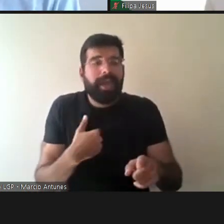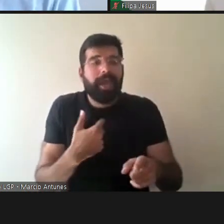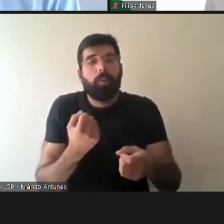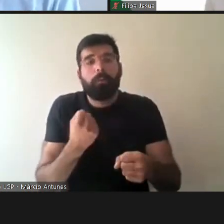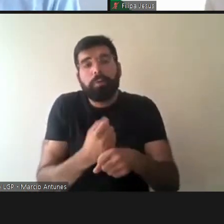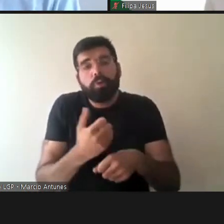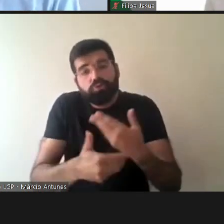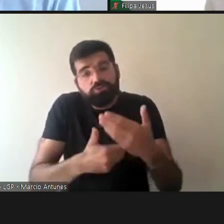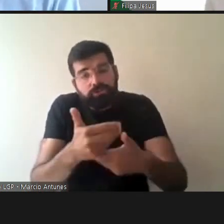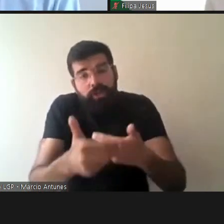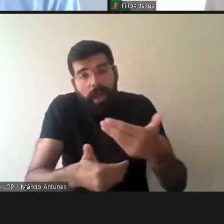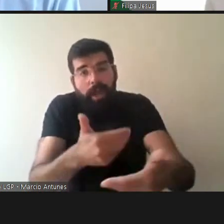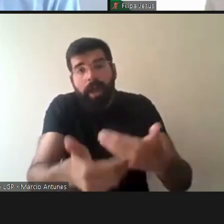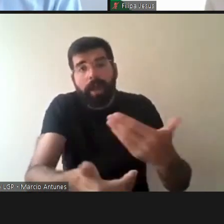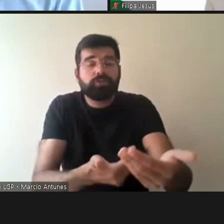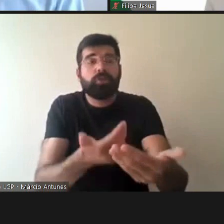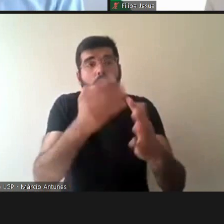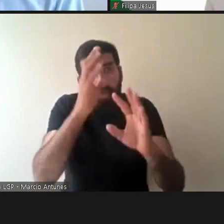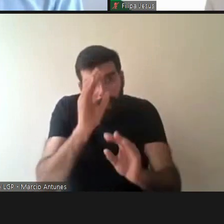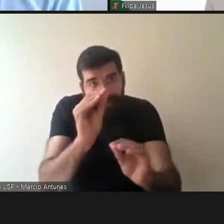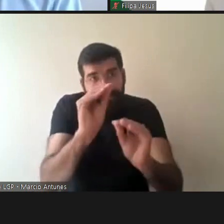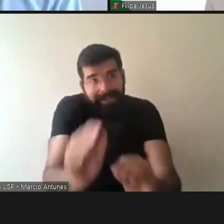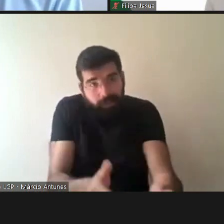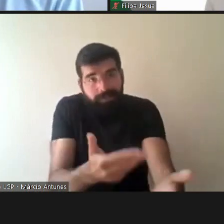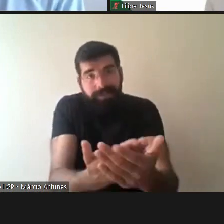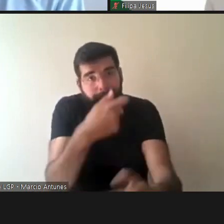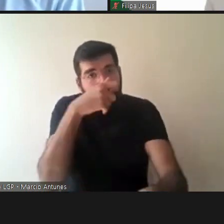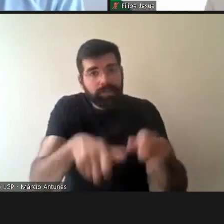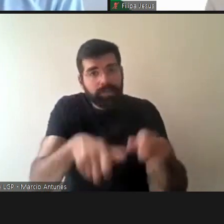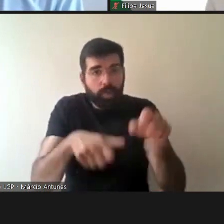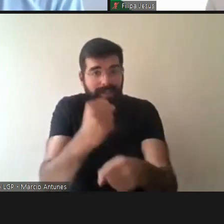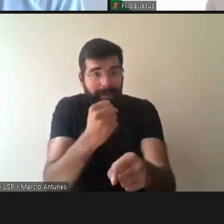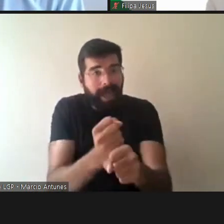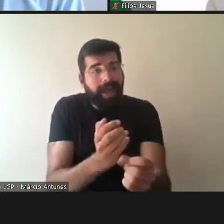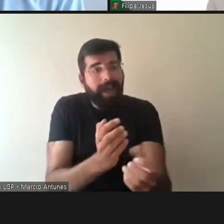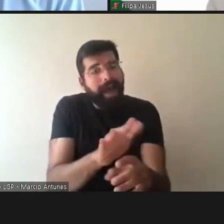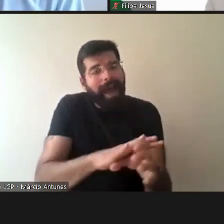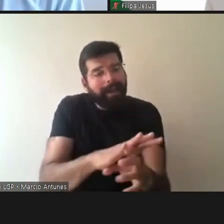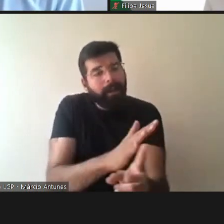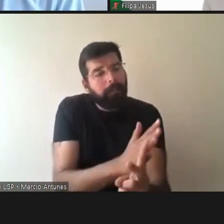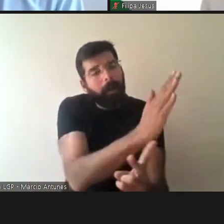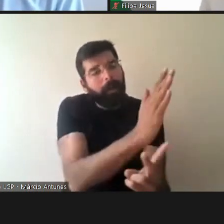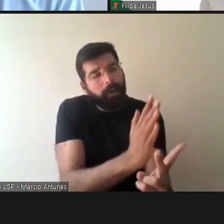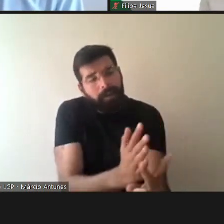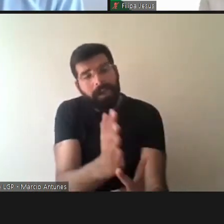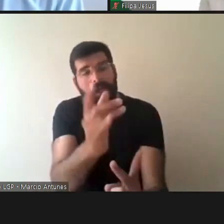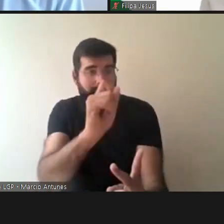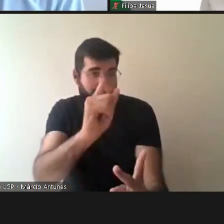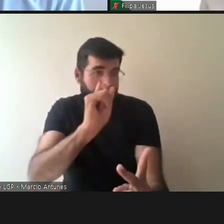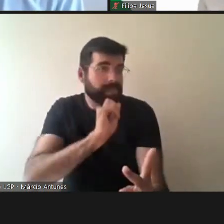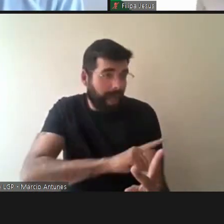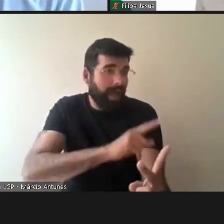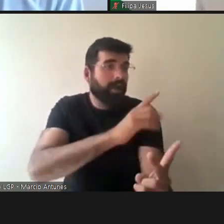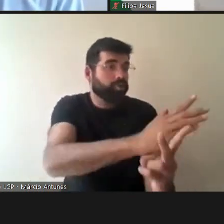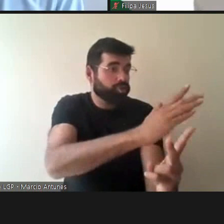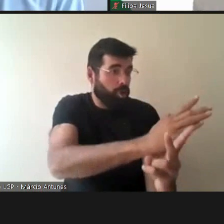requalificação dos trabalhadores que tem as duas componentes, por isso a componente via escolar ou por via